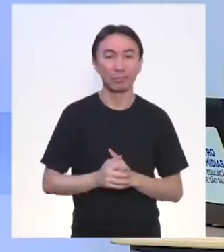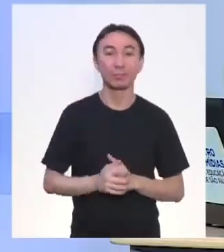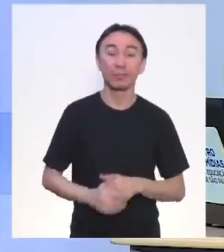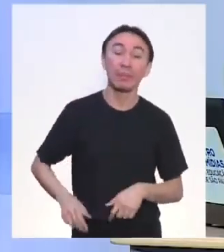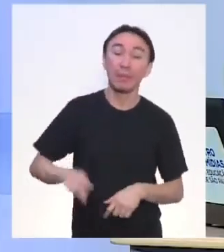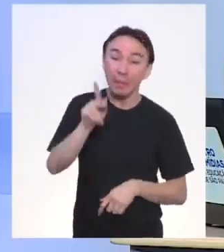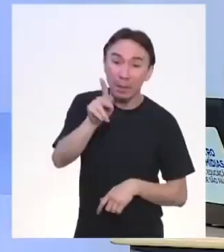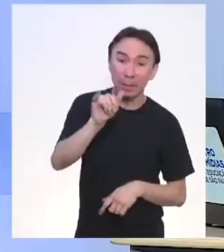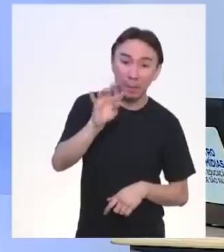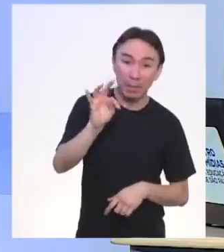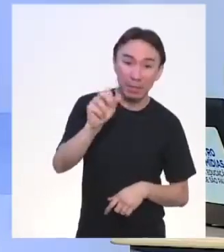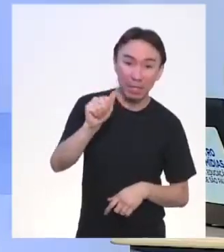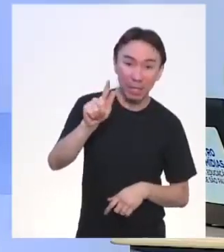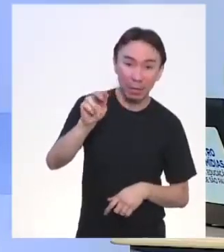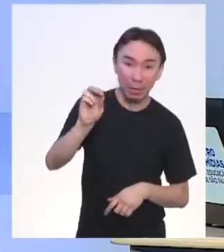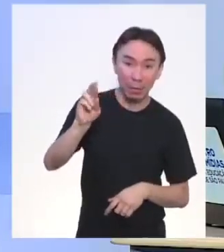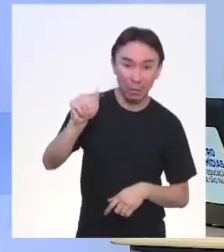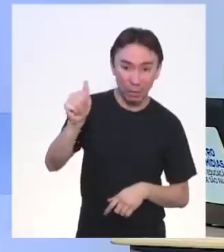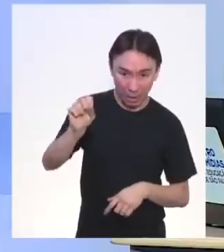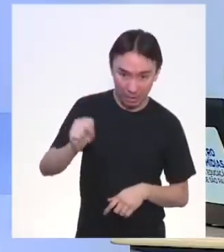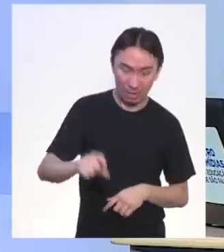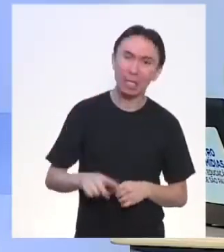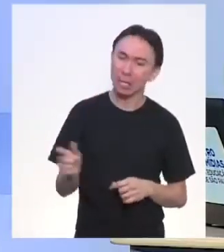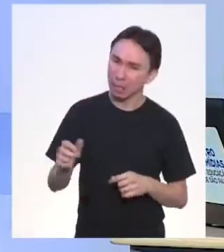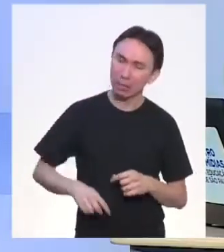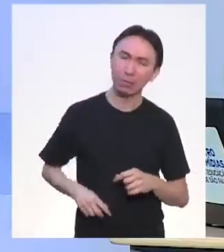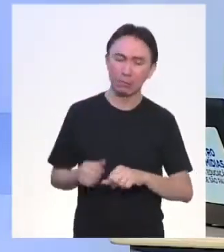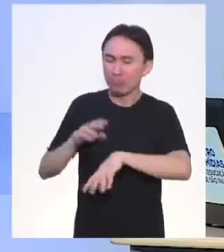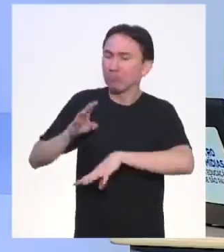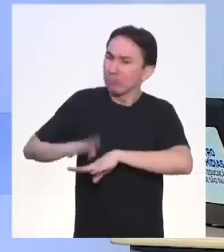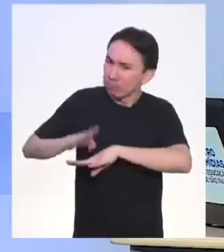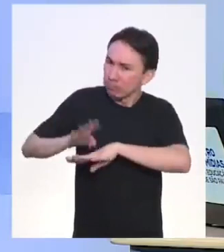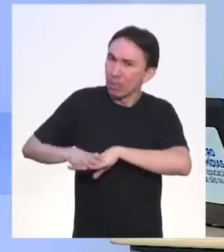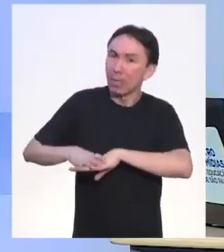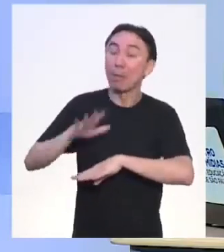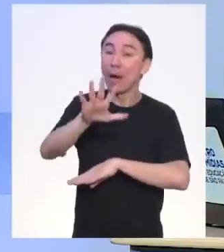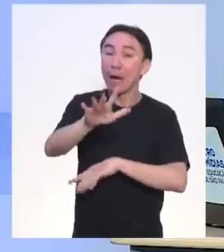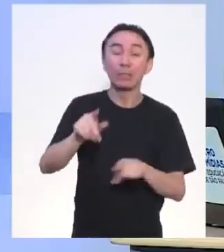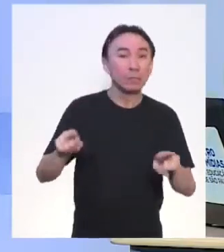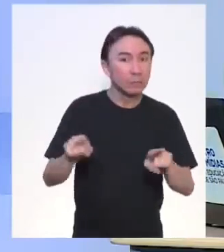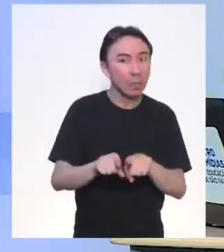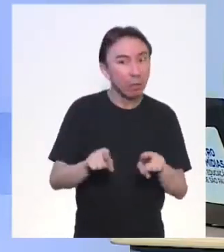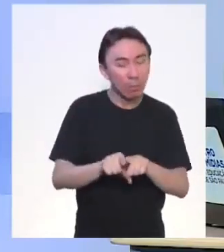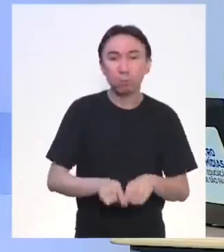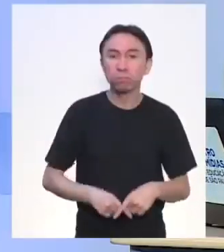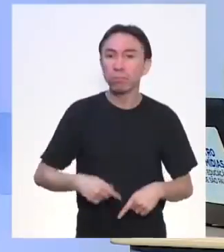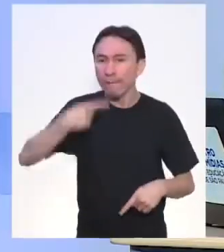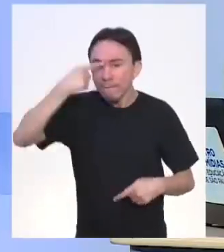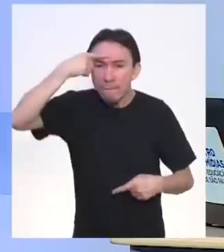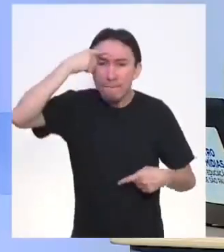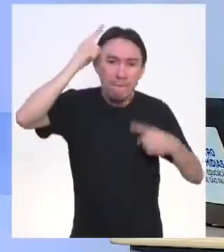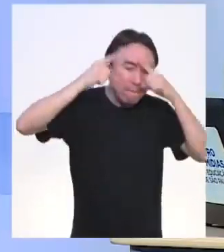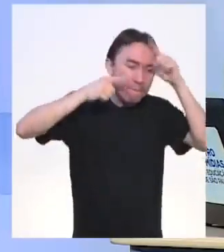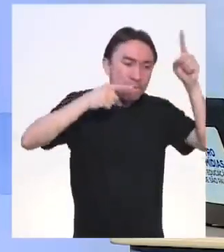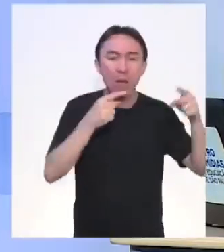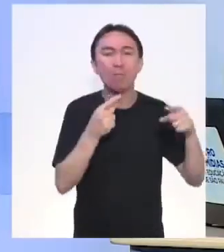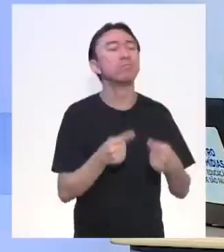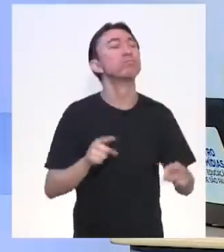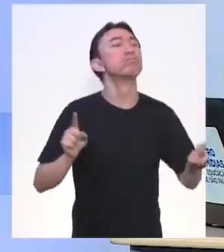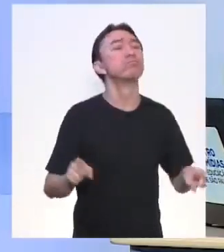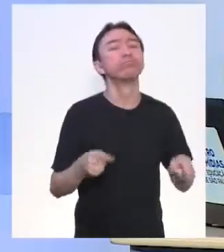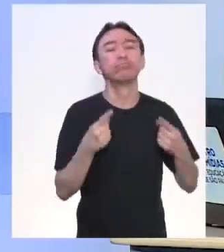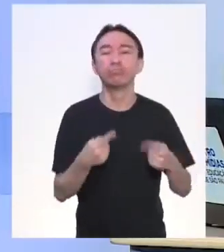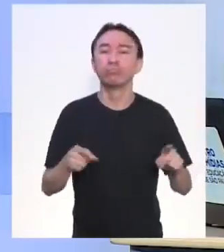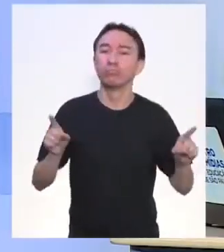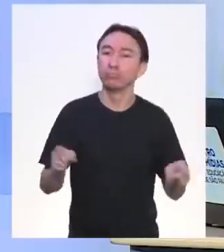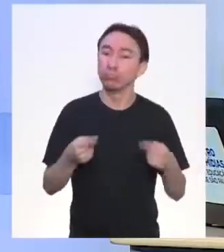Pitágoras, além de ser um matemático, ele também era um músico, né? Ele criou um esquema legal aí